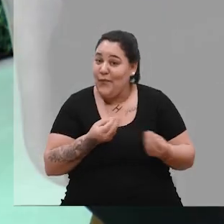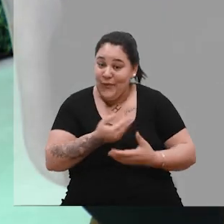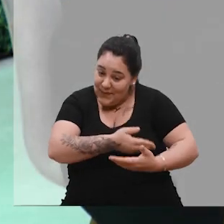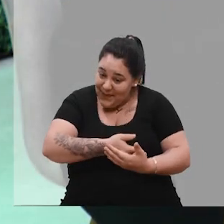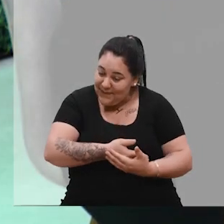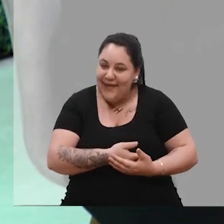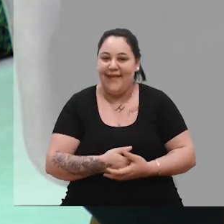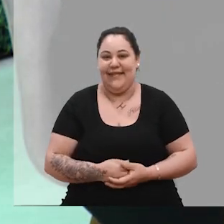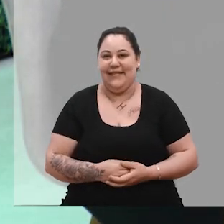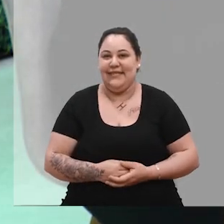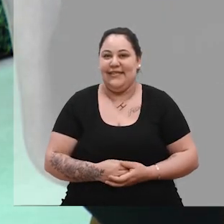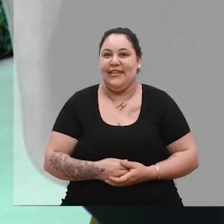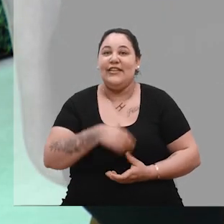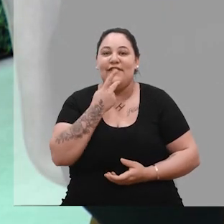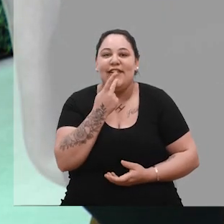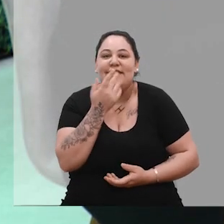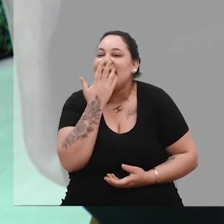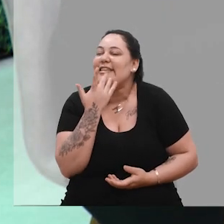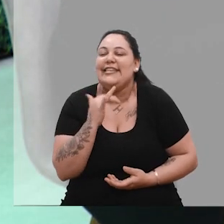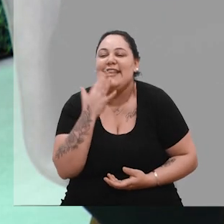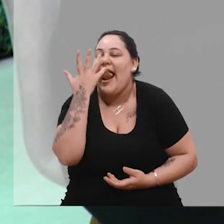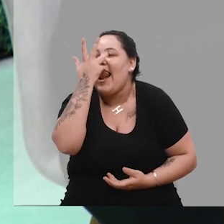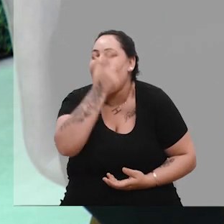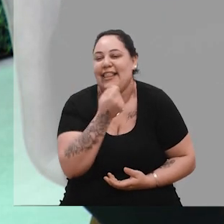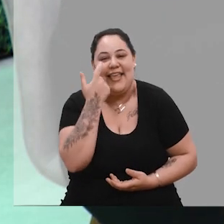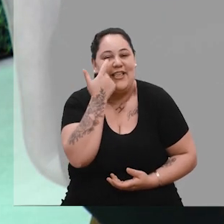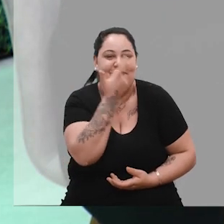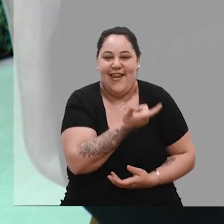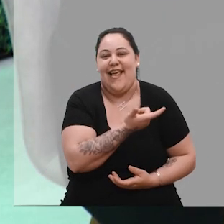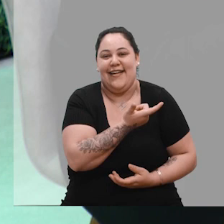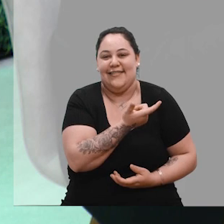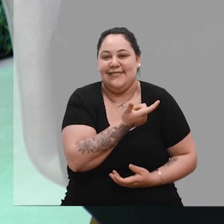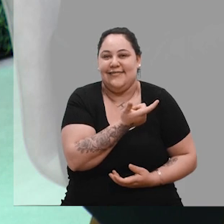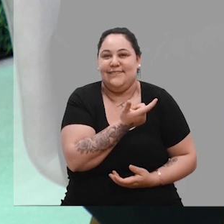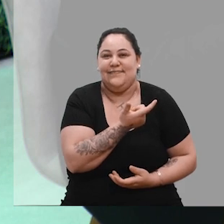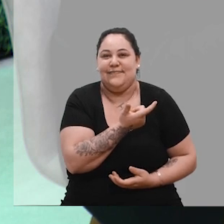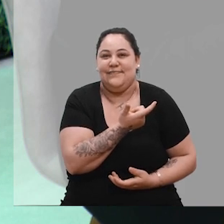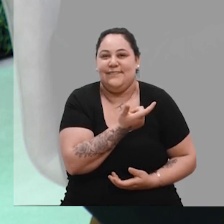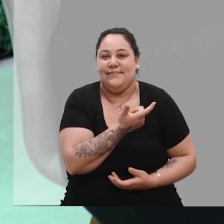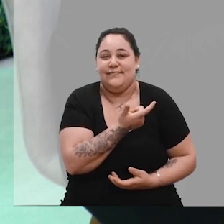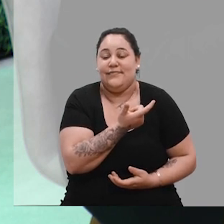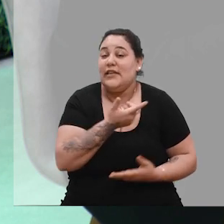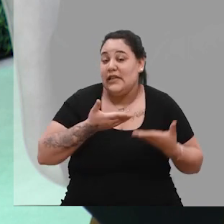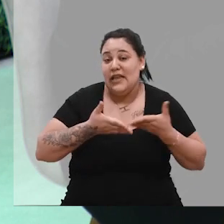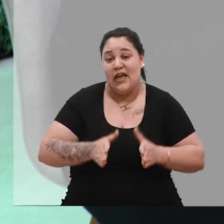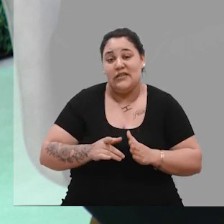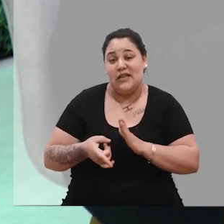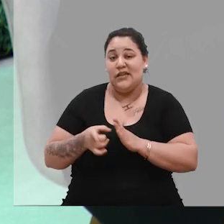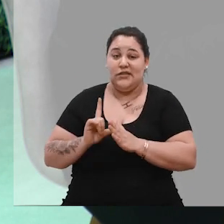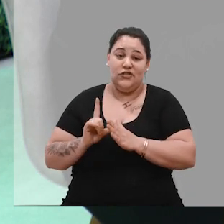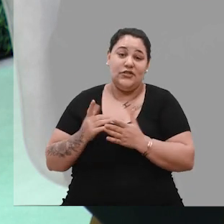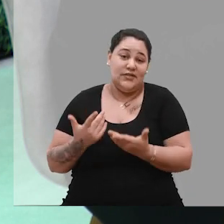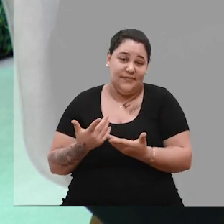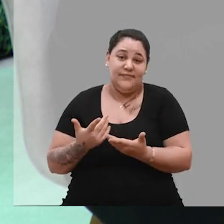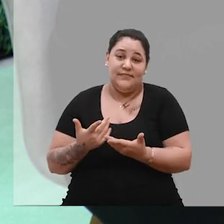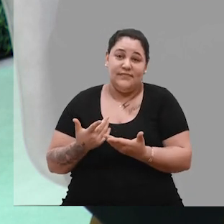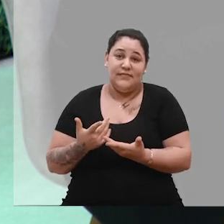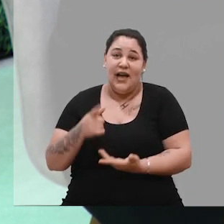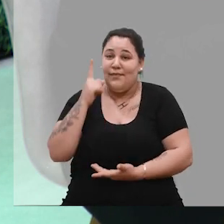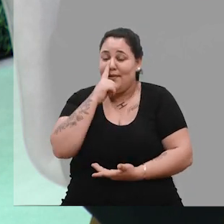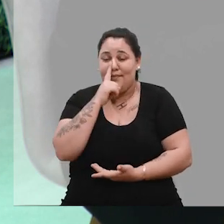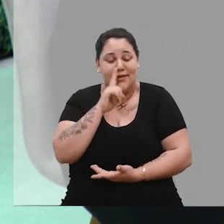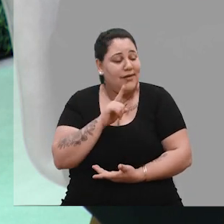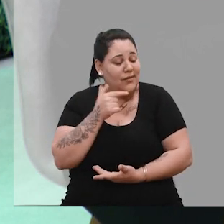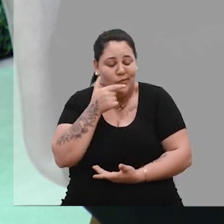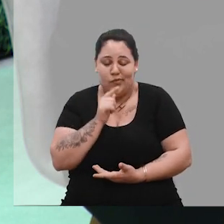está falando daquelas crianças lindas que a gente vê lá, por exemplo, que são prematuros, que a mãe não tem a